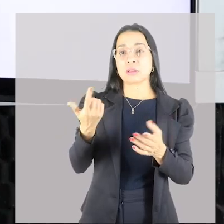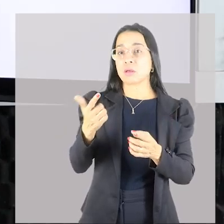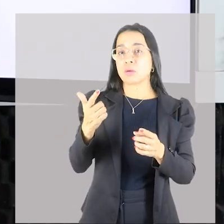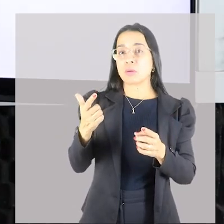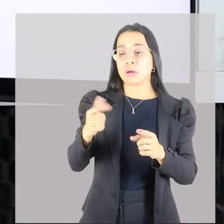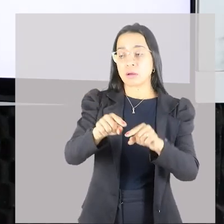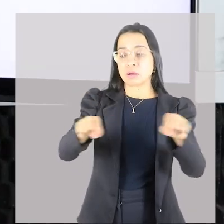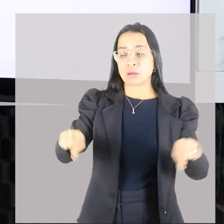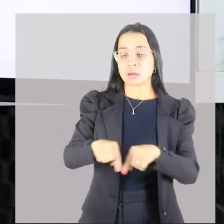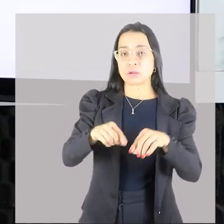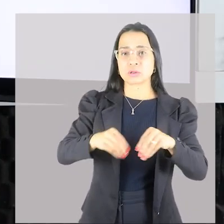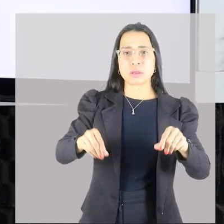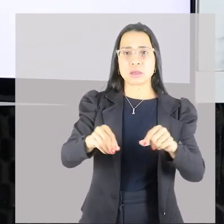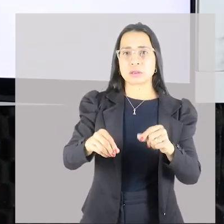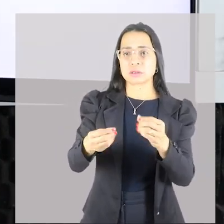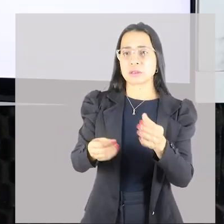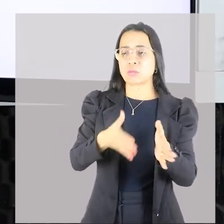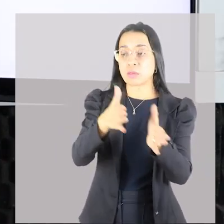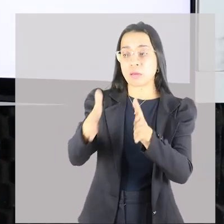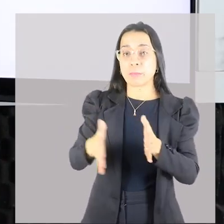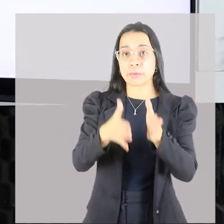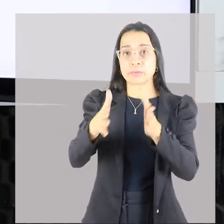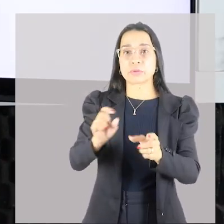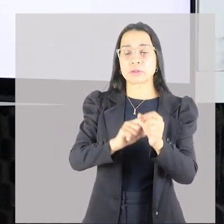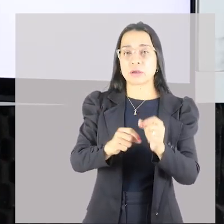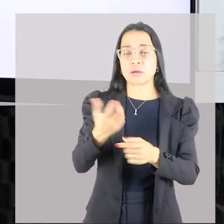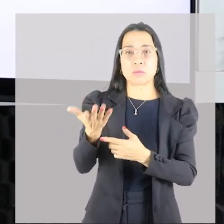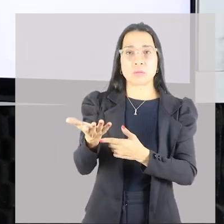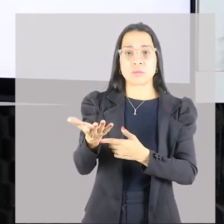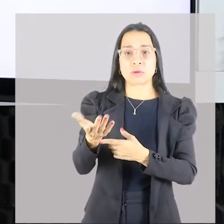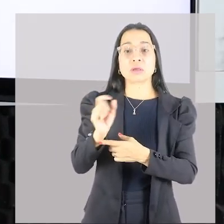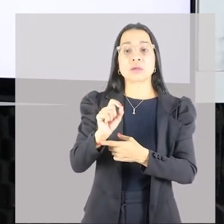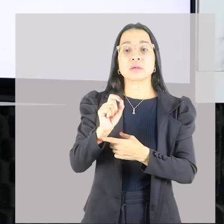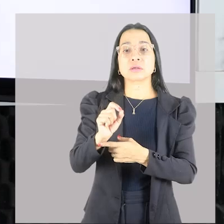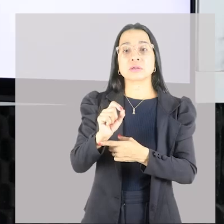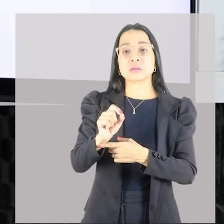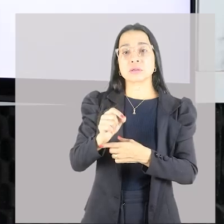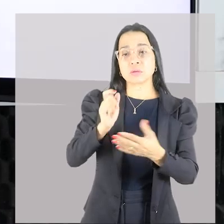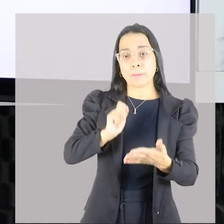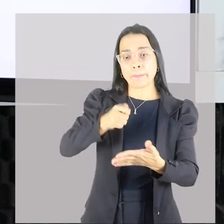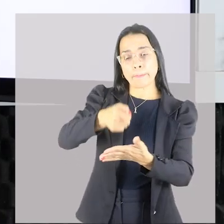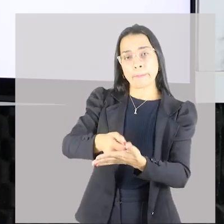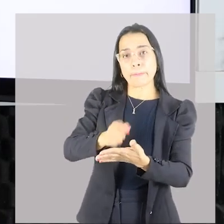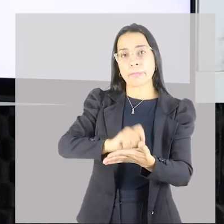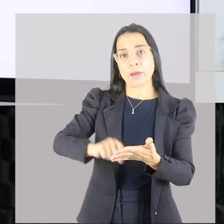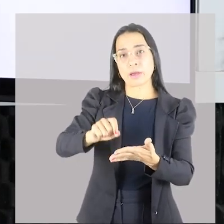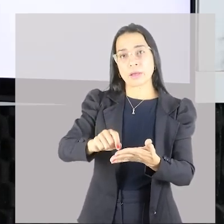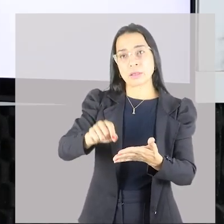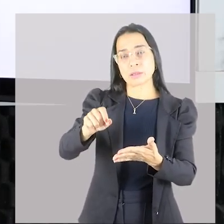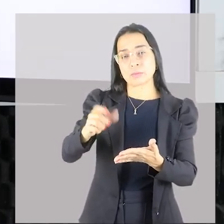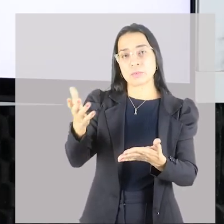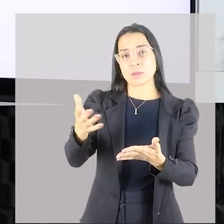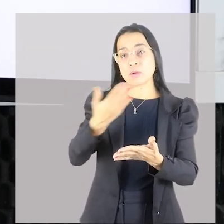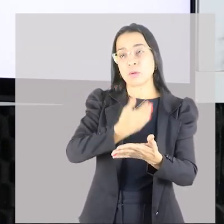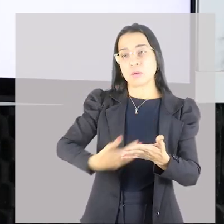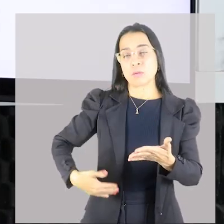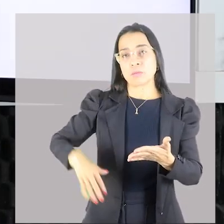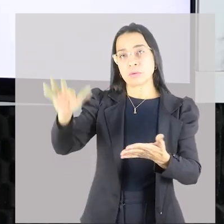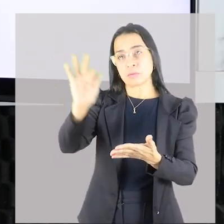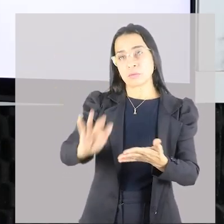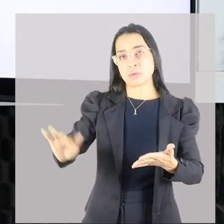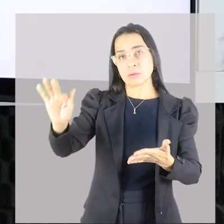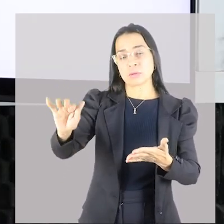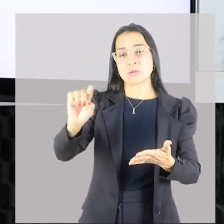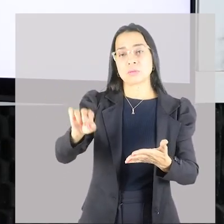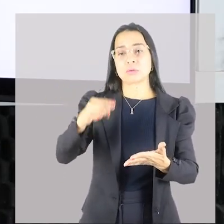social, nem de produção, nem de moradia, que elas sejam indenizadas, né, pela União, pelo governo federal, e que sejam